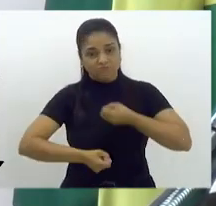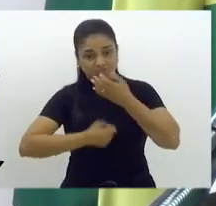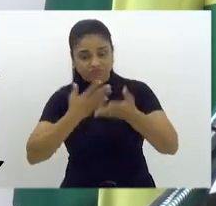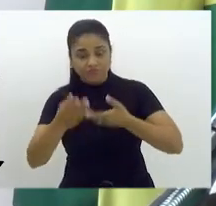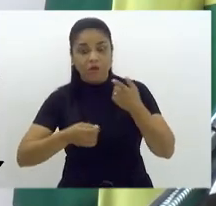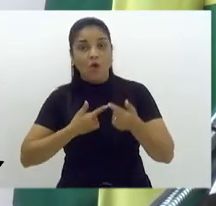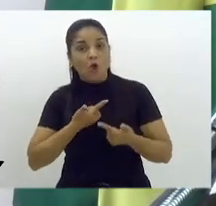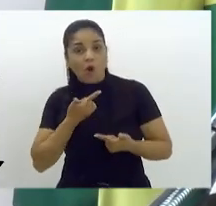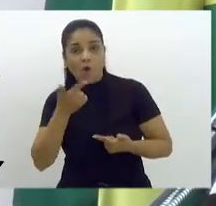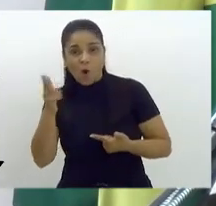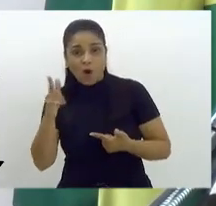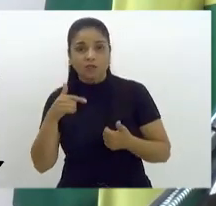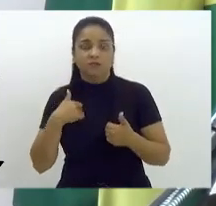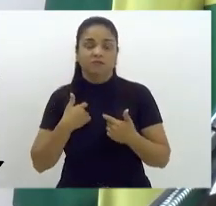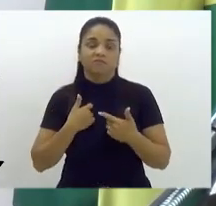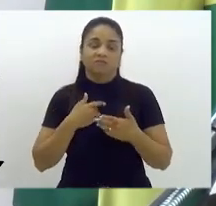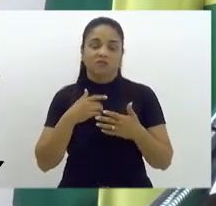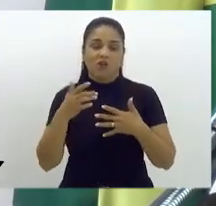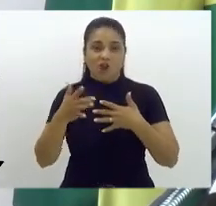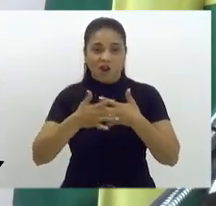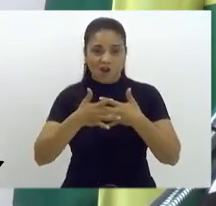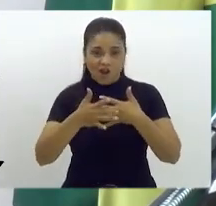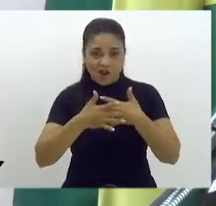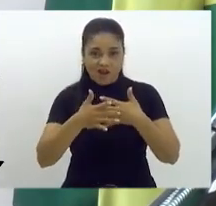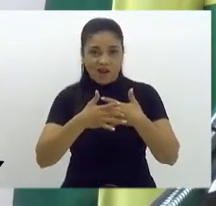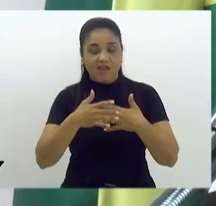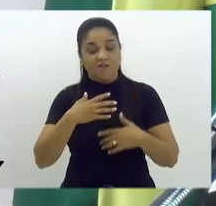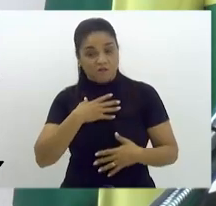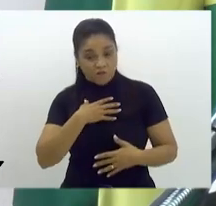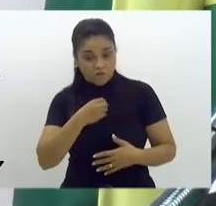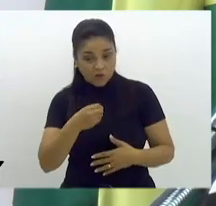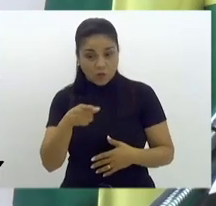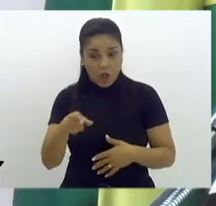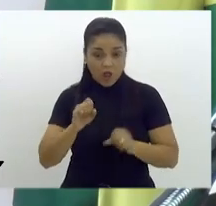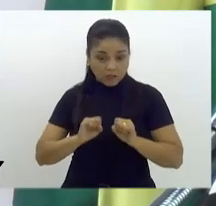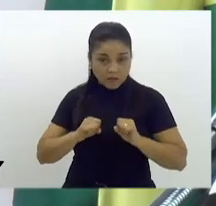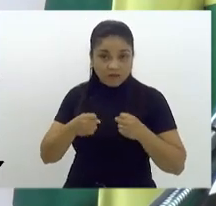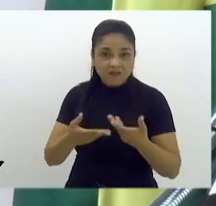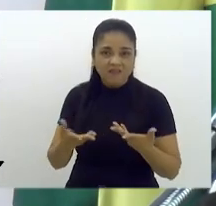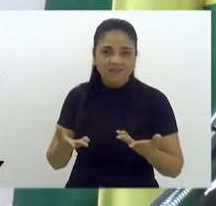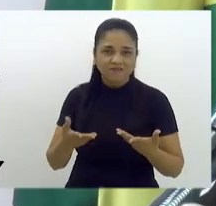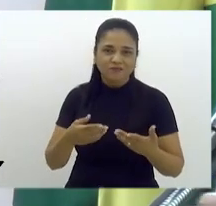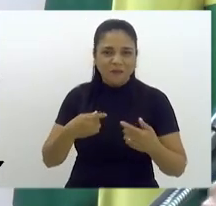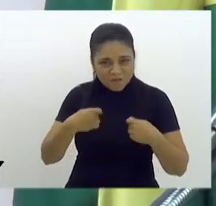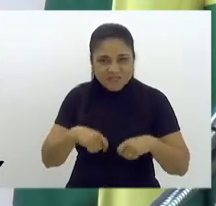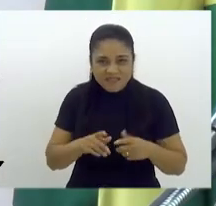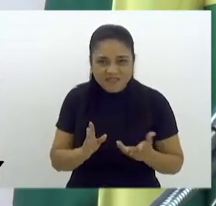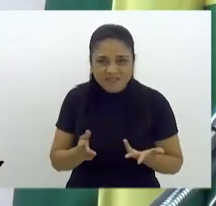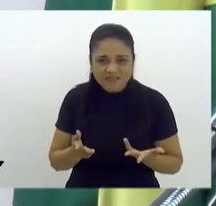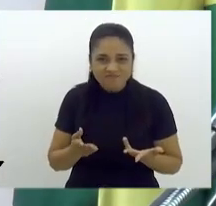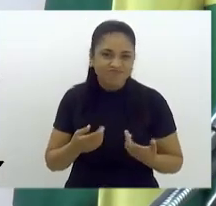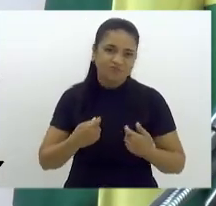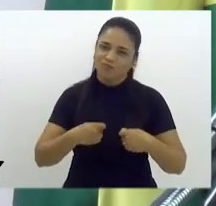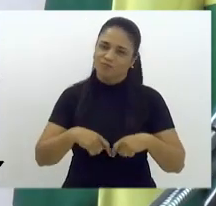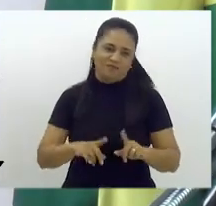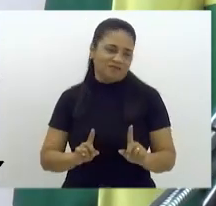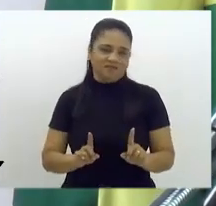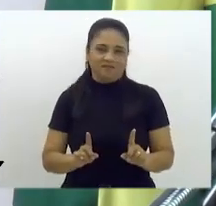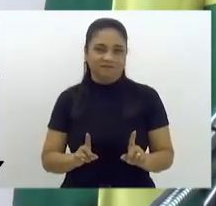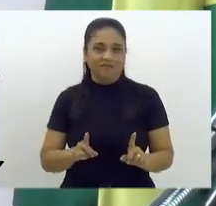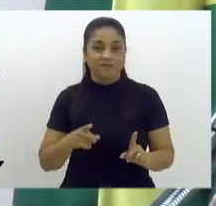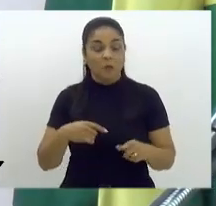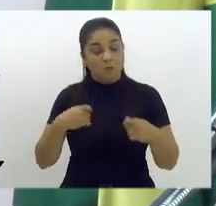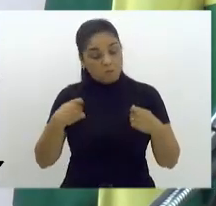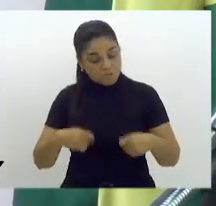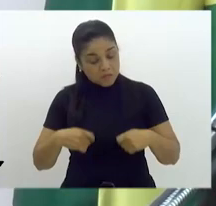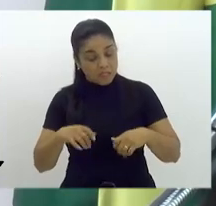um comentário muito sujo a respeito do seu filho e ela foi se defender a gente não precisa disso então isso que eu tô querendo explicar quem vive de